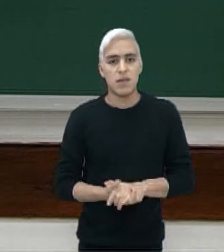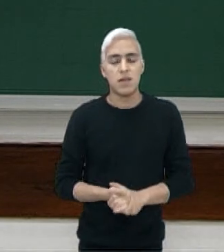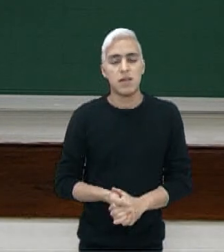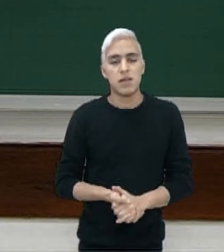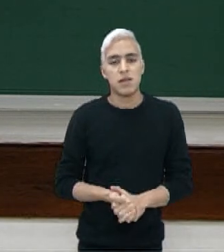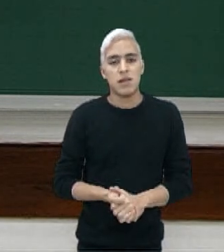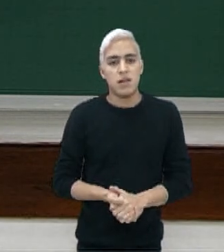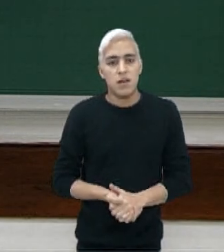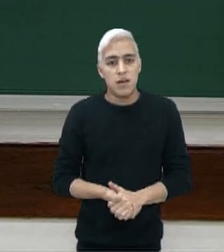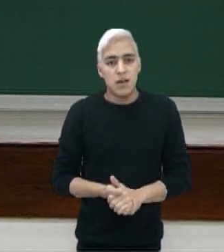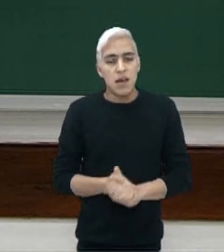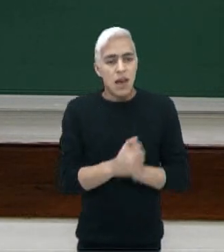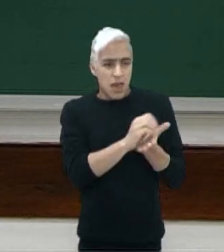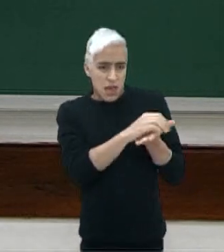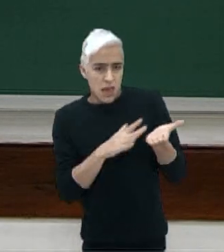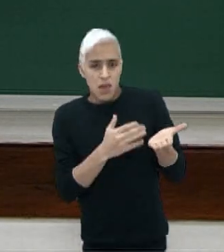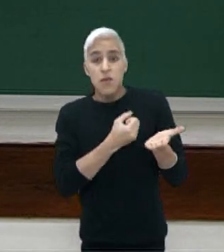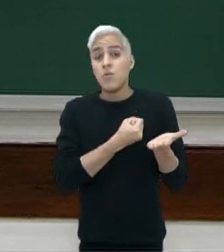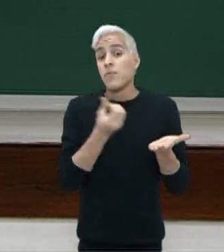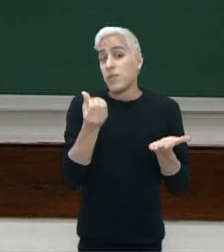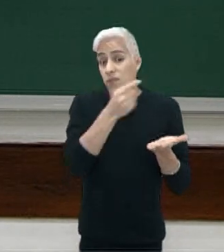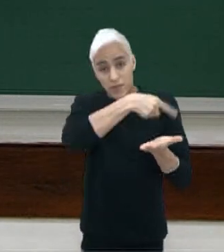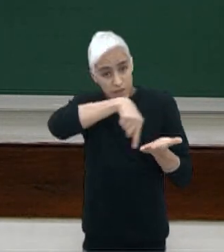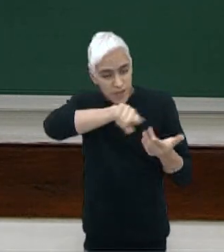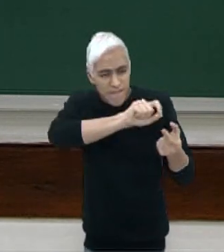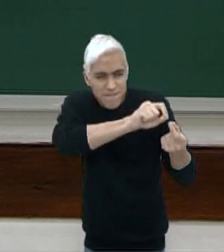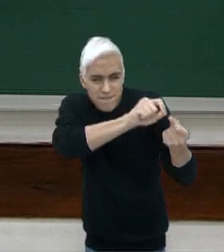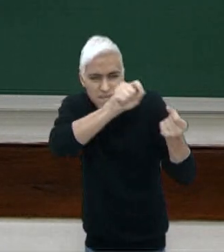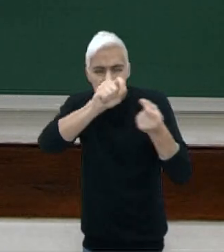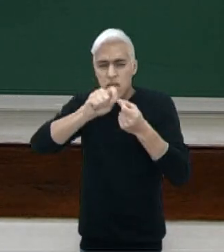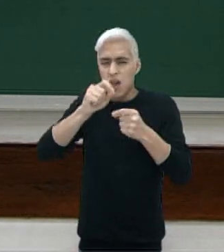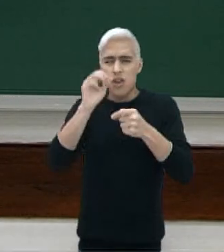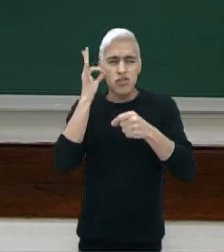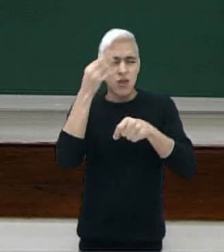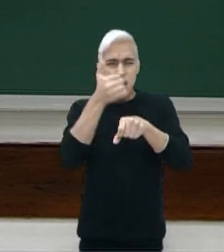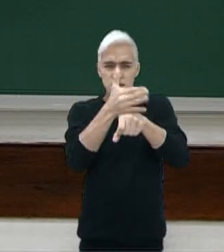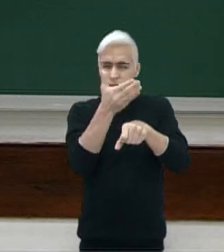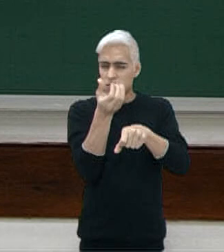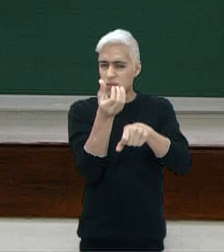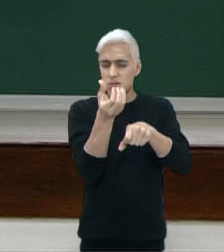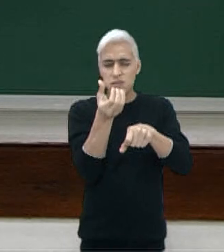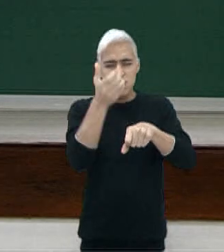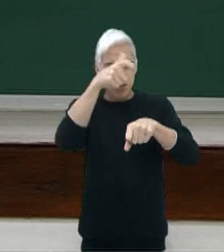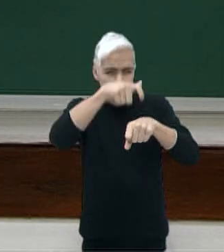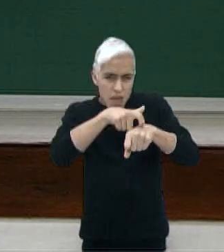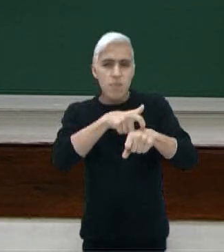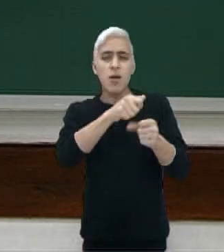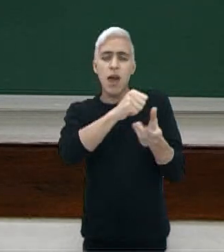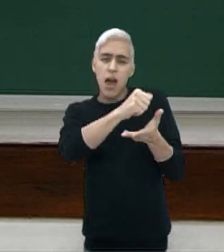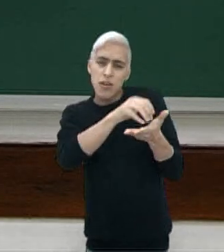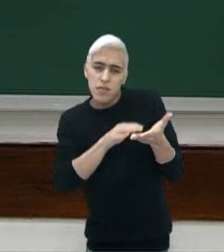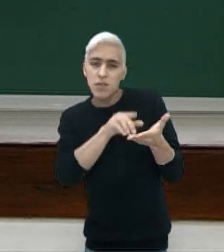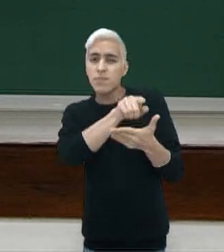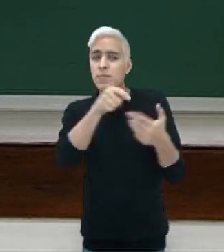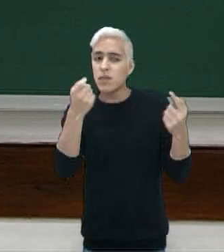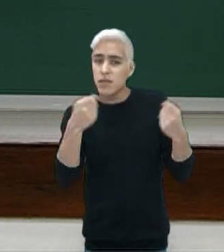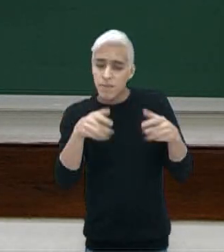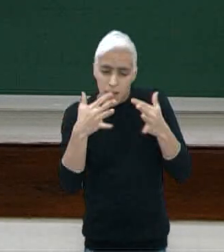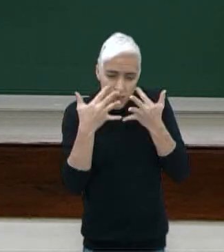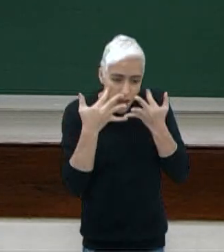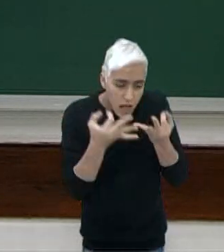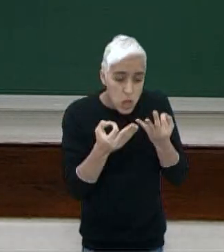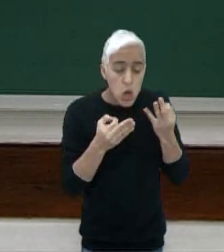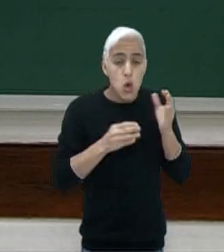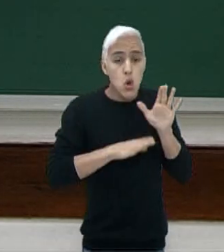Ok. Exercício 6 para você fazer, vou te dar um tempo, um exercício que exige aí um cuidado um pouquinho maior, um